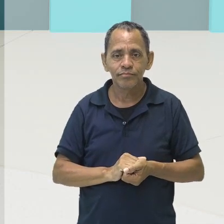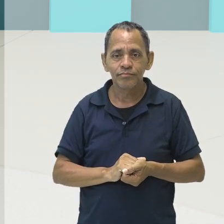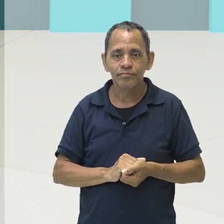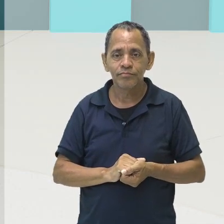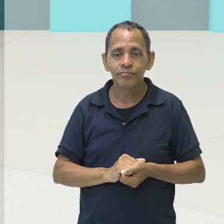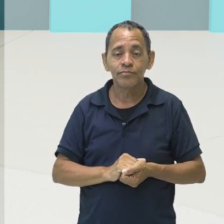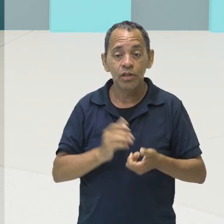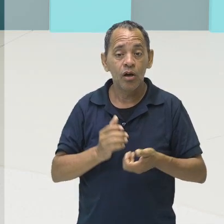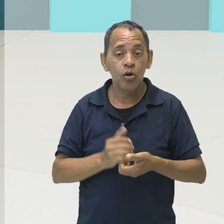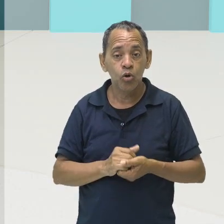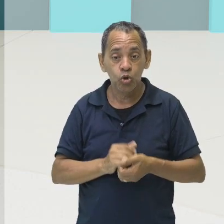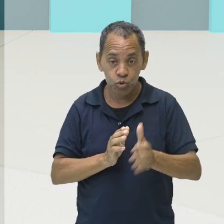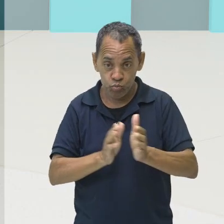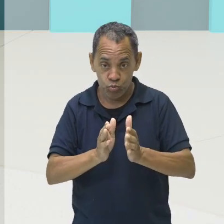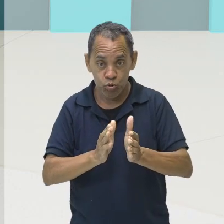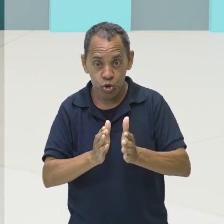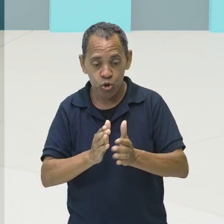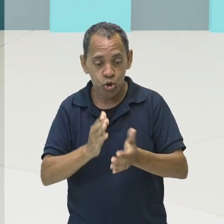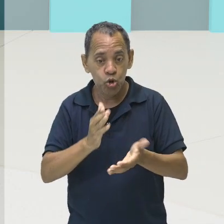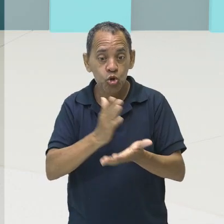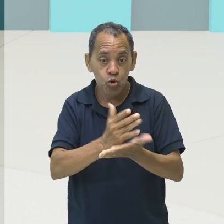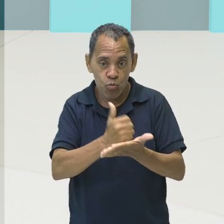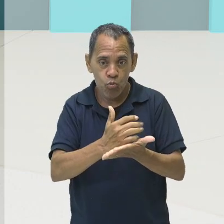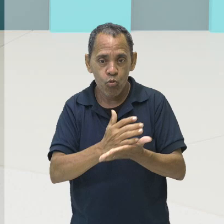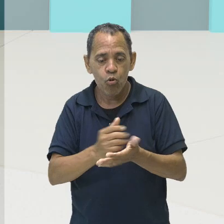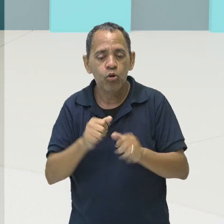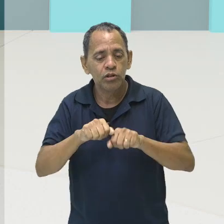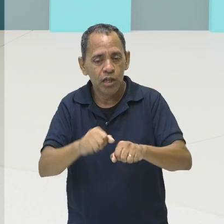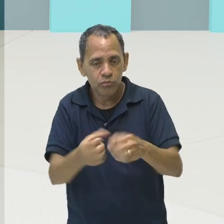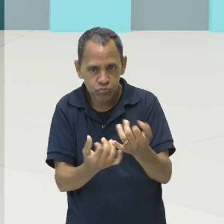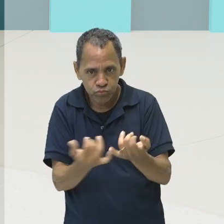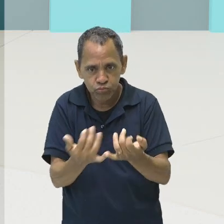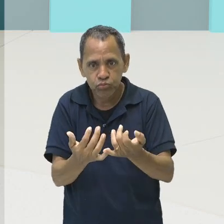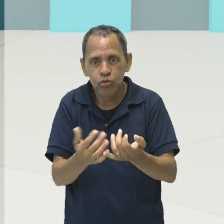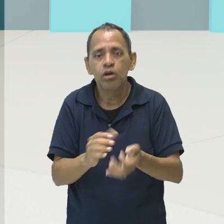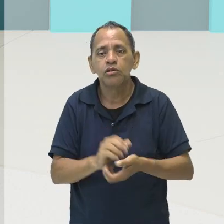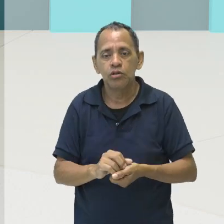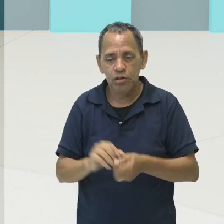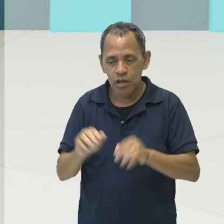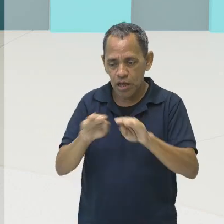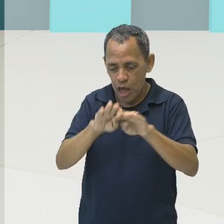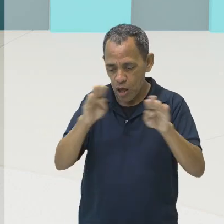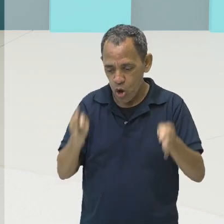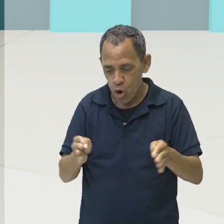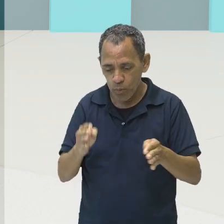Enquanto o bolo assa, faça a cobertura com 2 colheres de chocolate em pó, 1 colher de